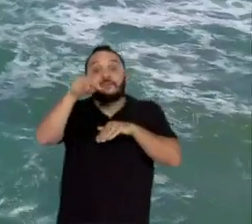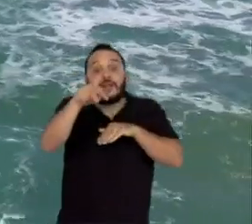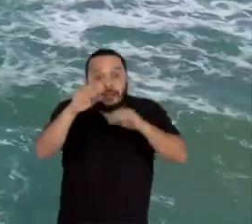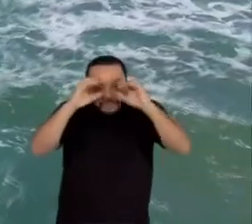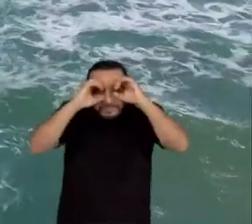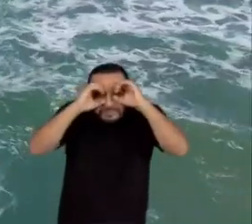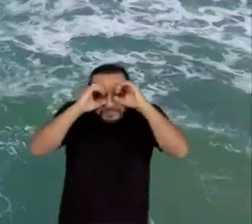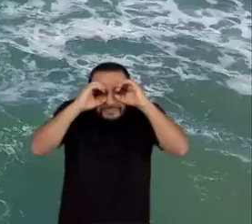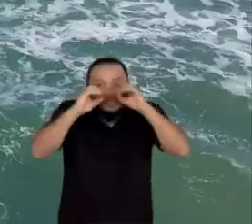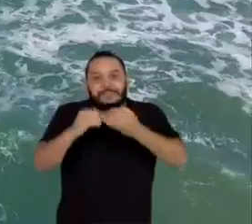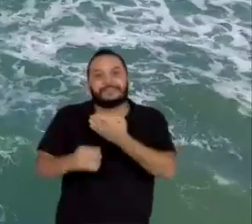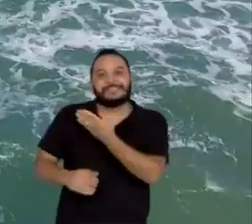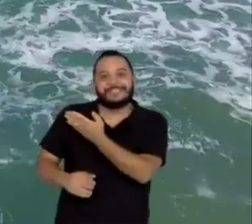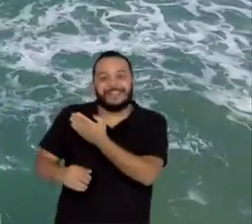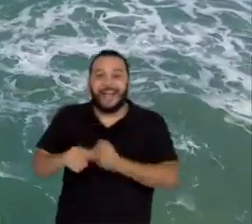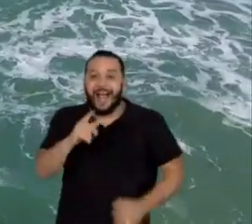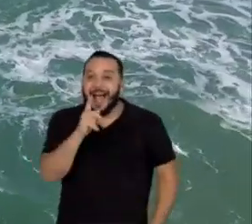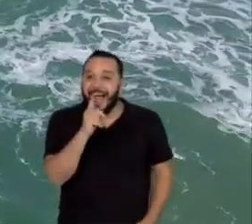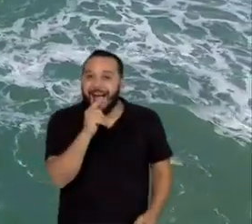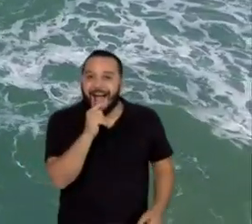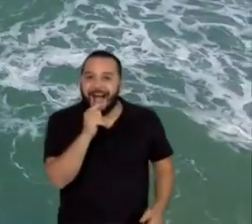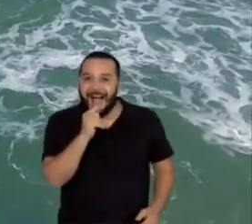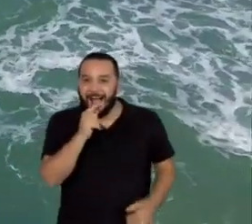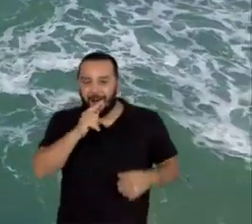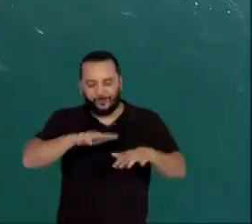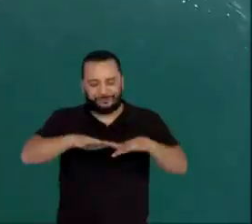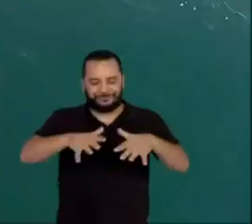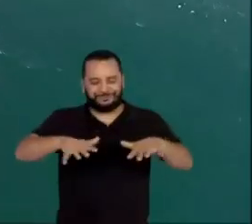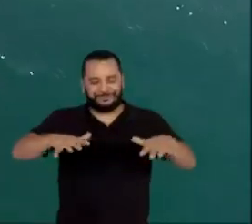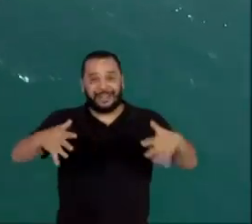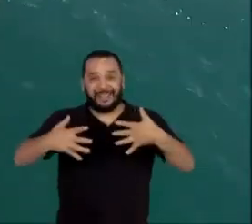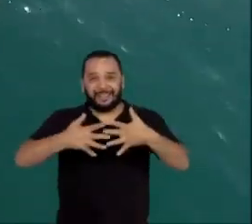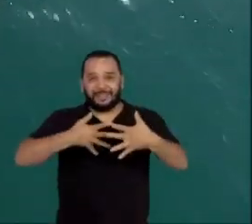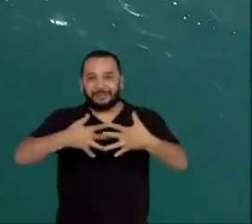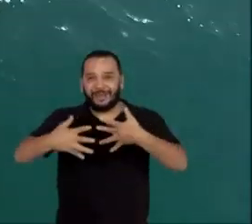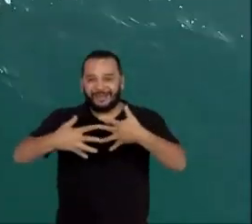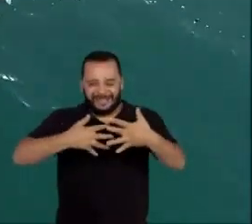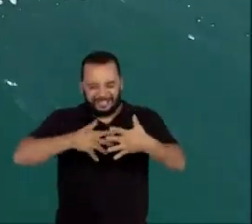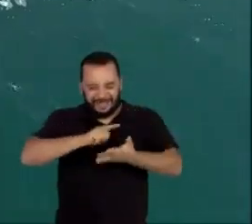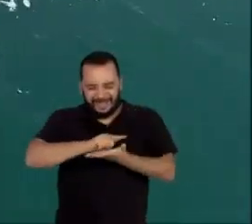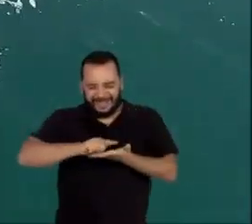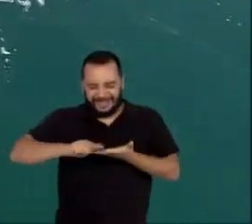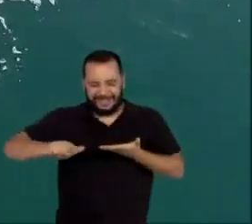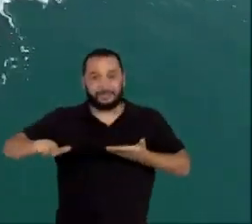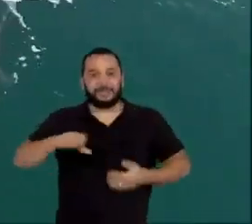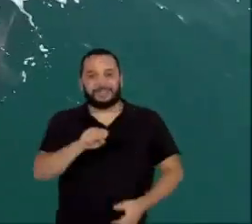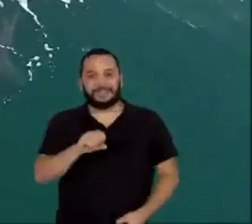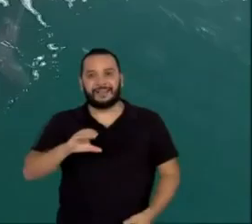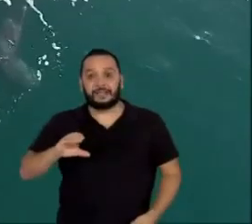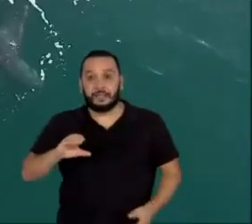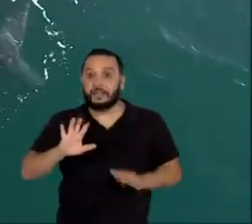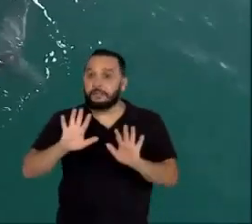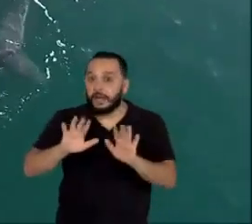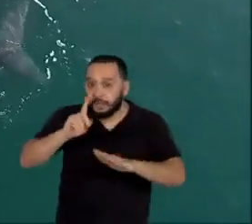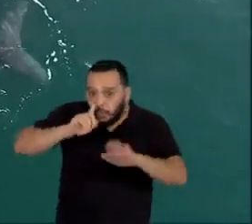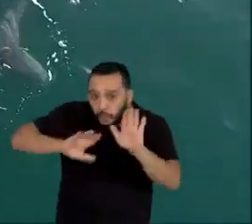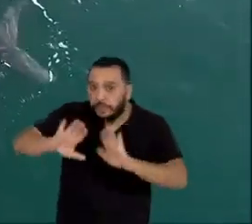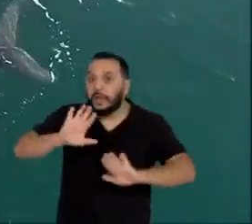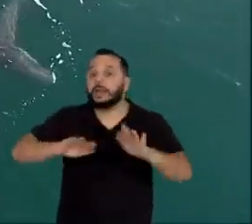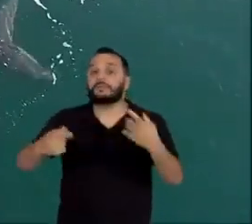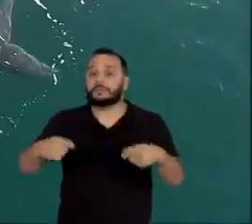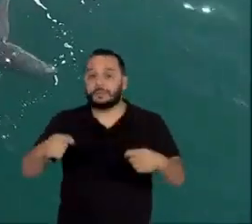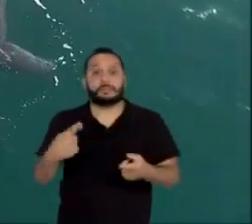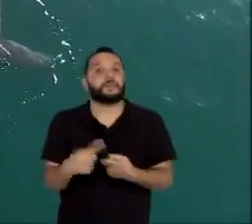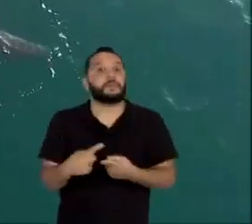o cenário de águas cristalinas de Santa Catarina. Mas essa relação próxima precisa de cautela. Na